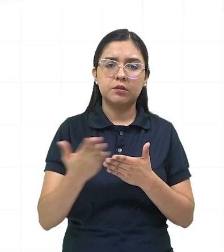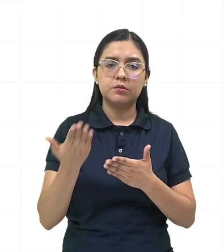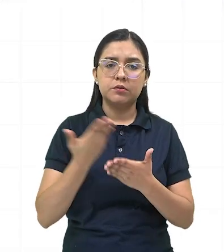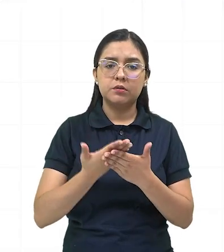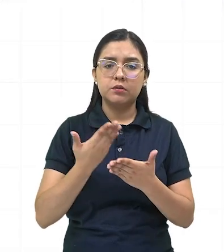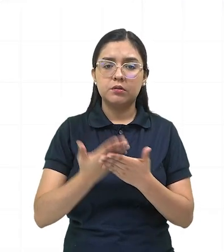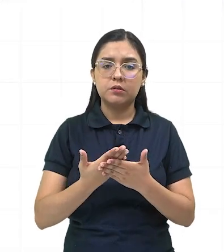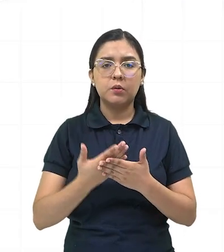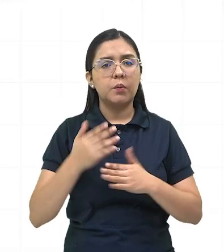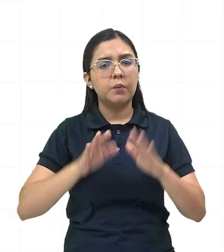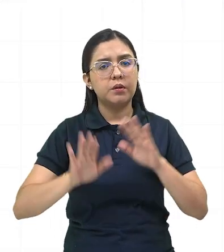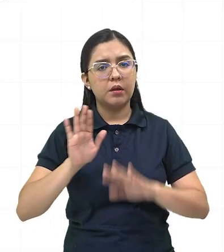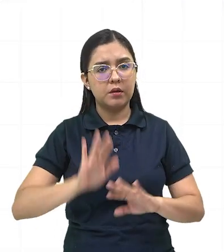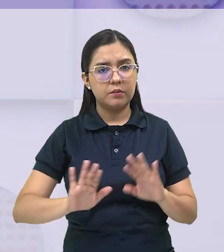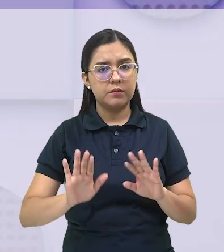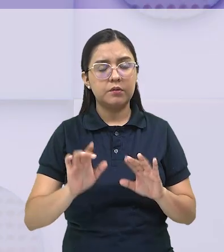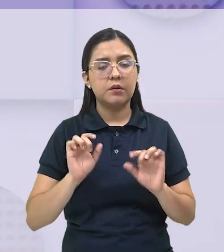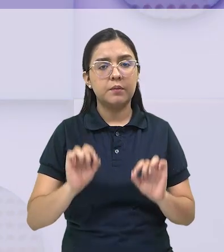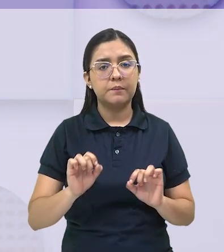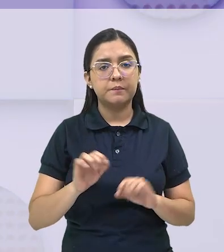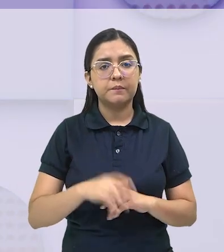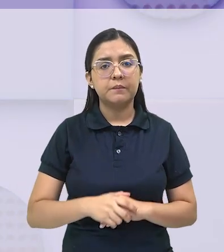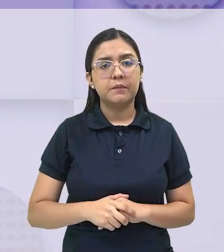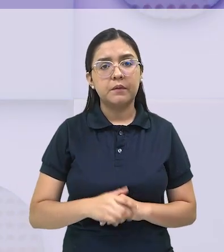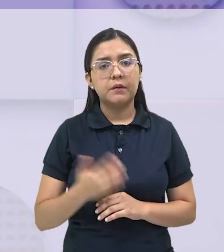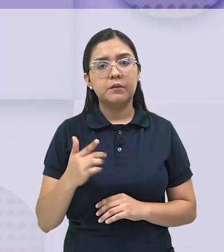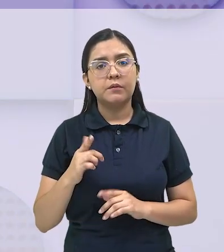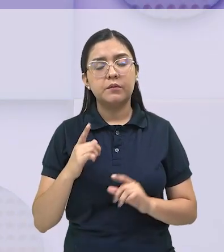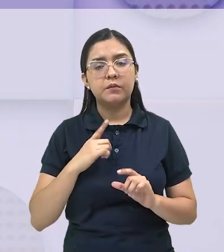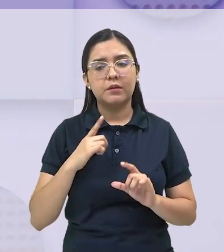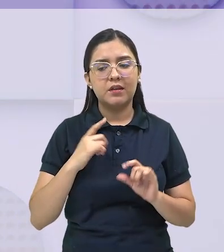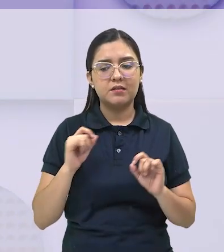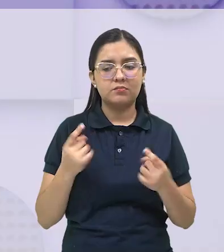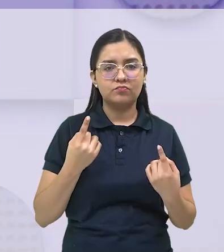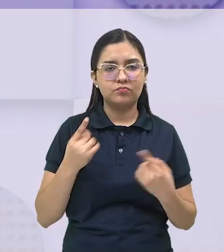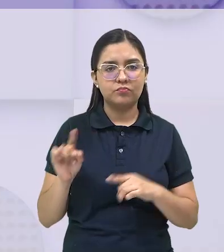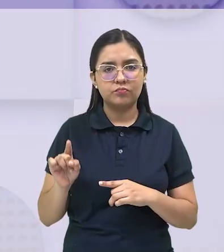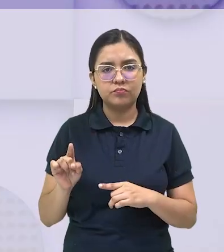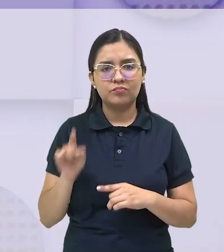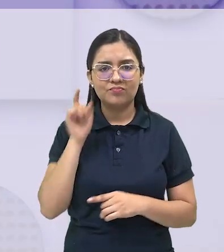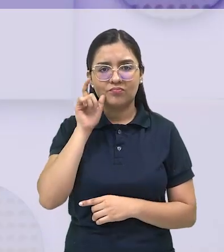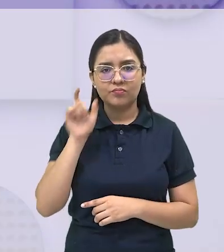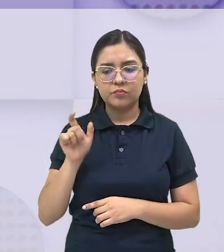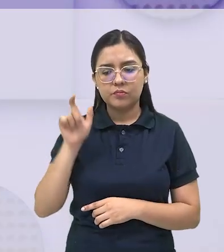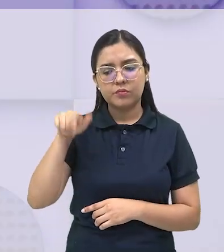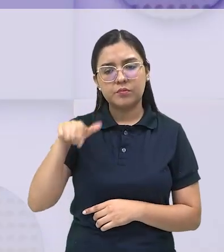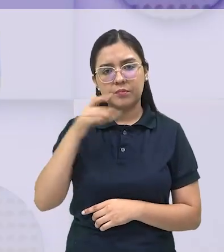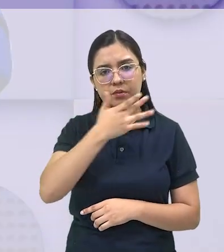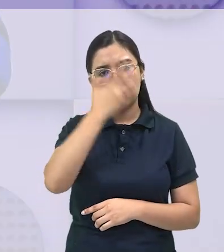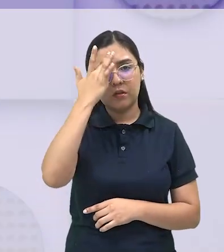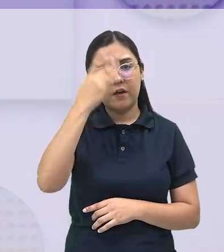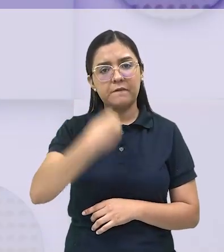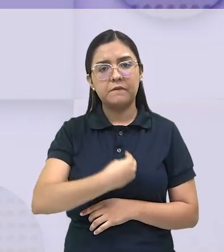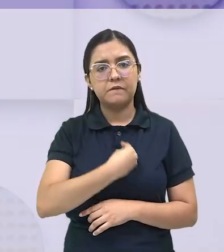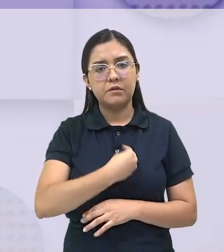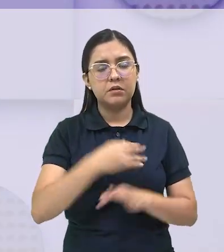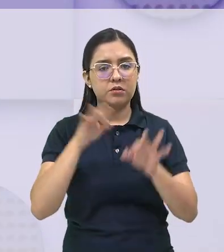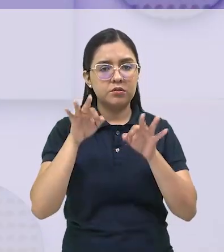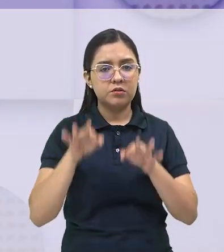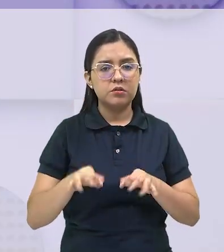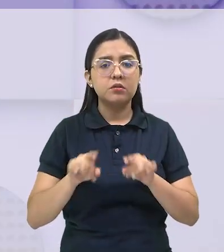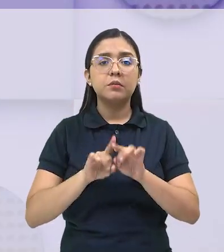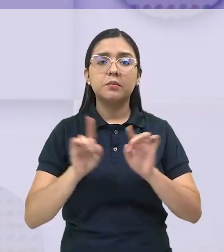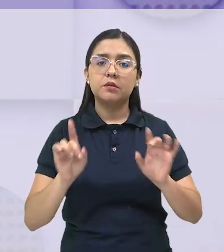aula. Tomar cuidado, para que não haja essa agressão, para não ferir a vida, a dignidade e